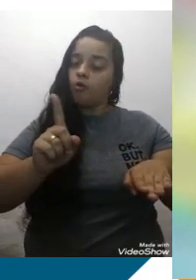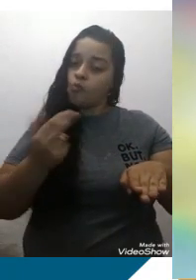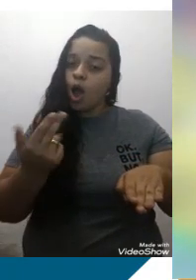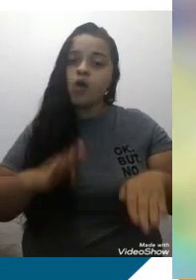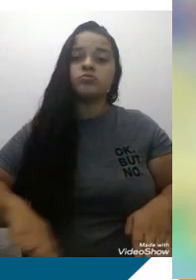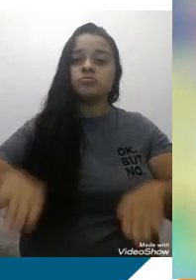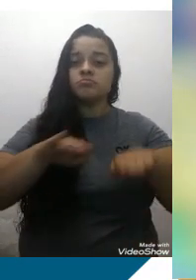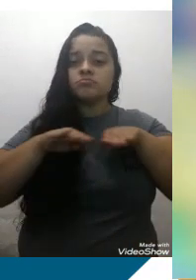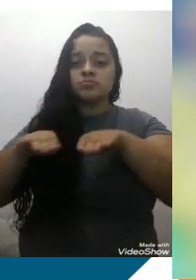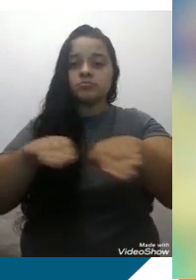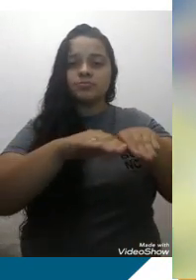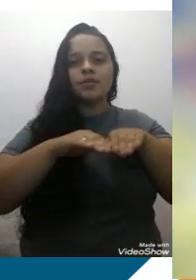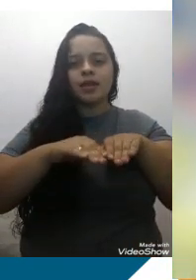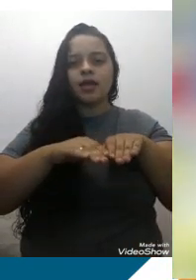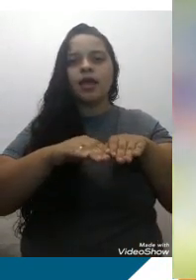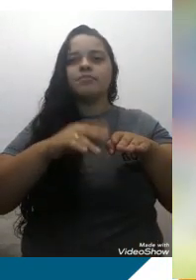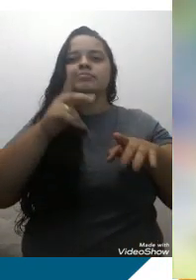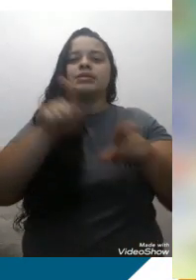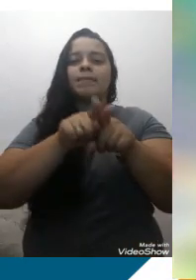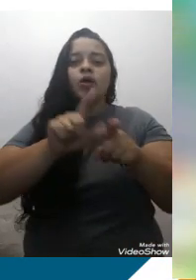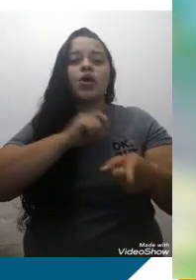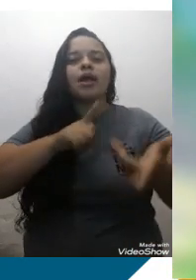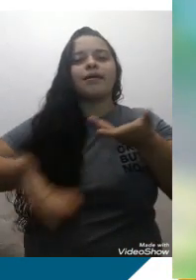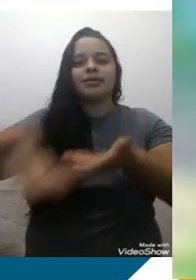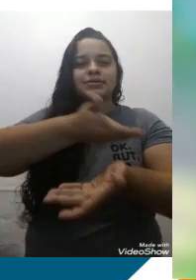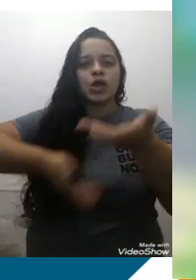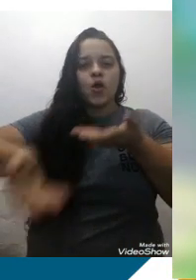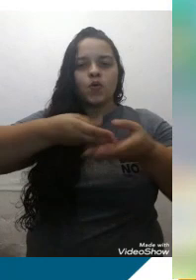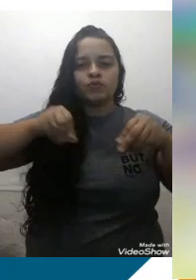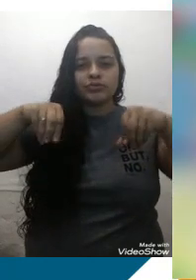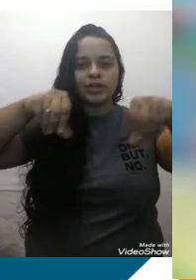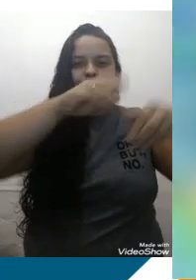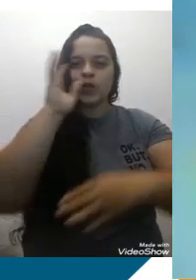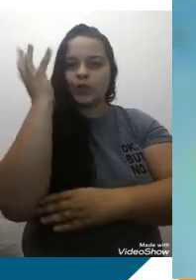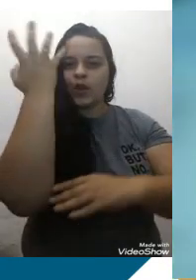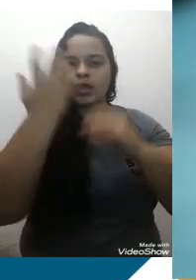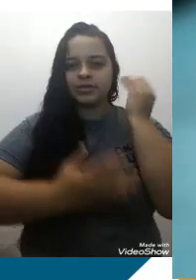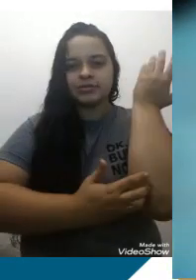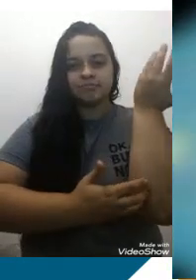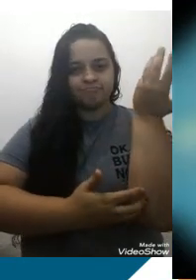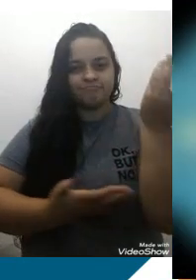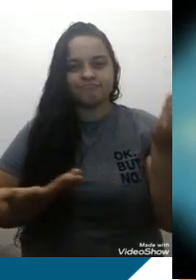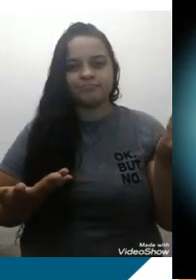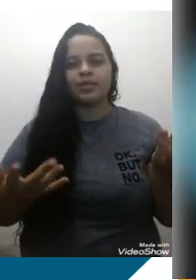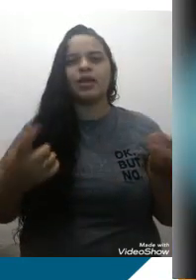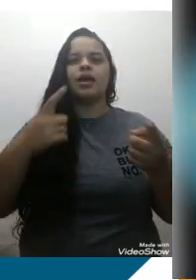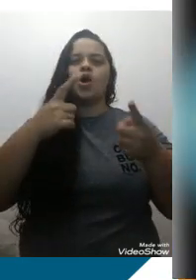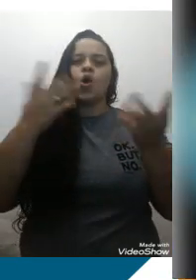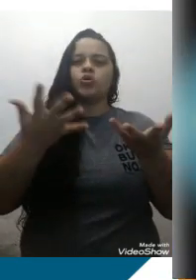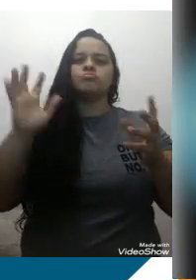gente pensar isso é justamente a relação com a natureza. Hoje em dia, as discussões ambientais ganharam muita força, devido à